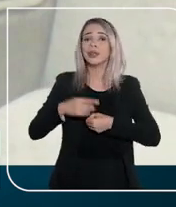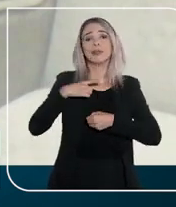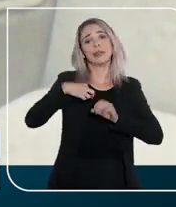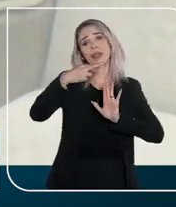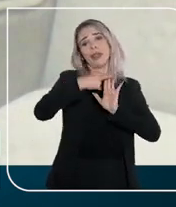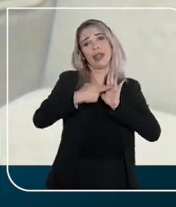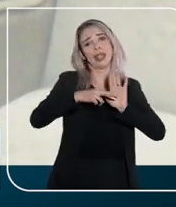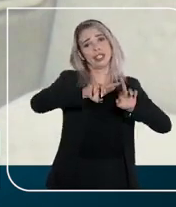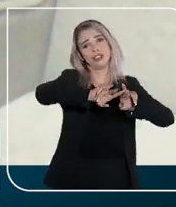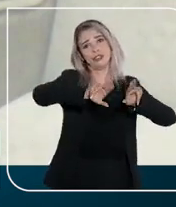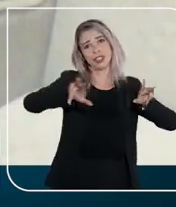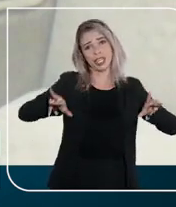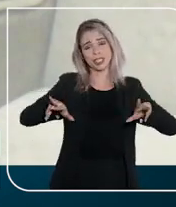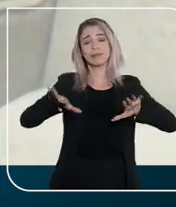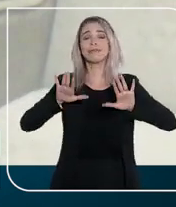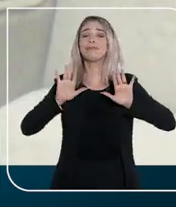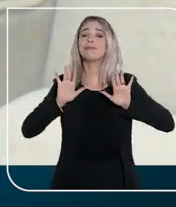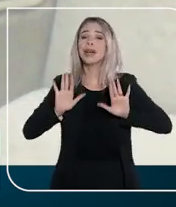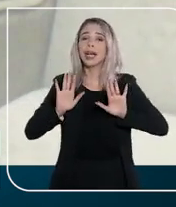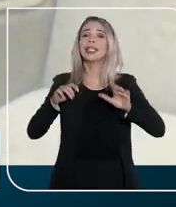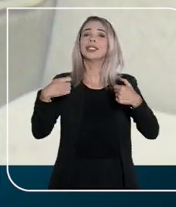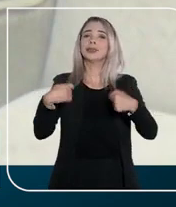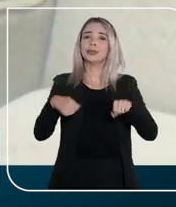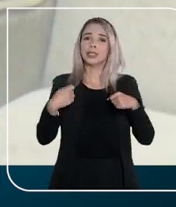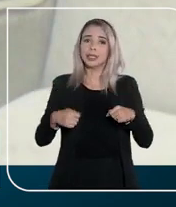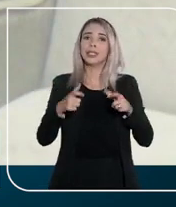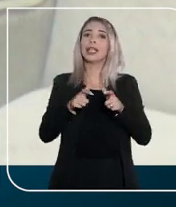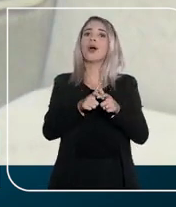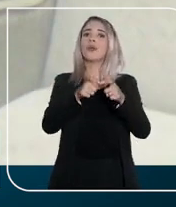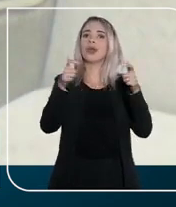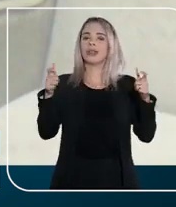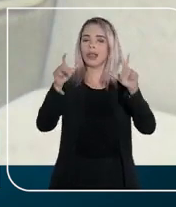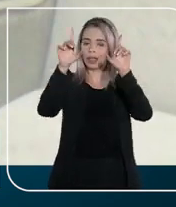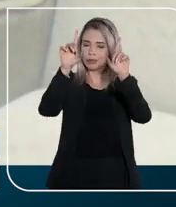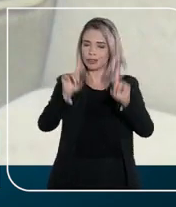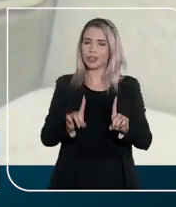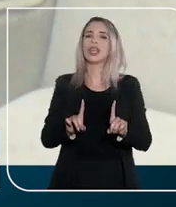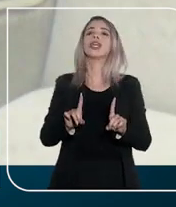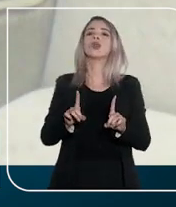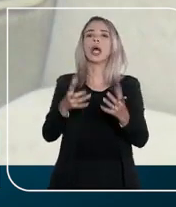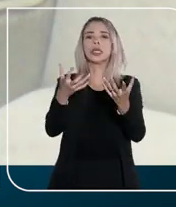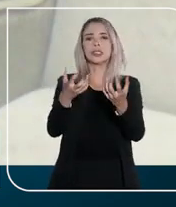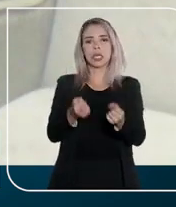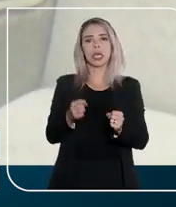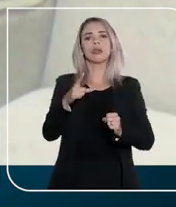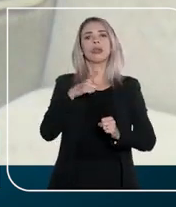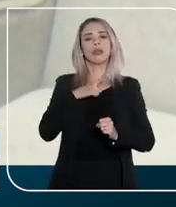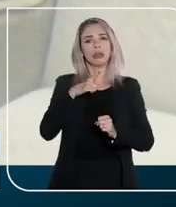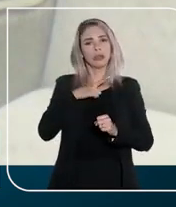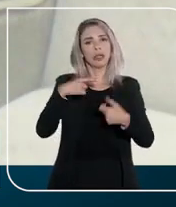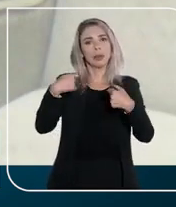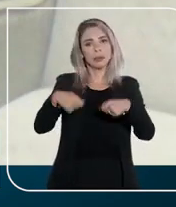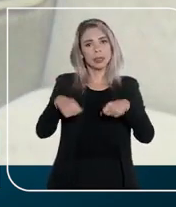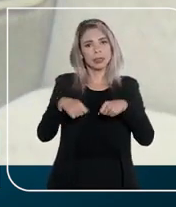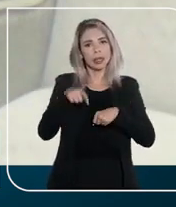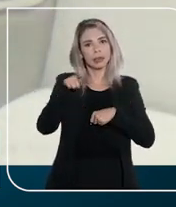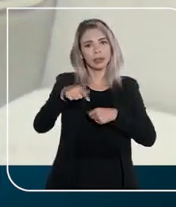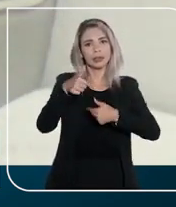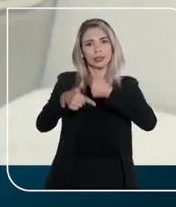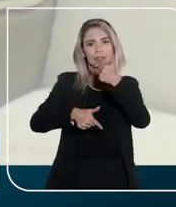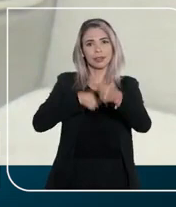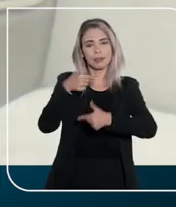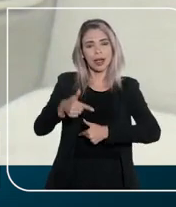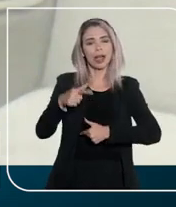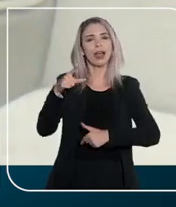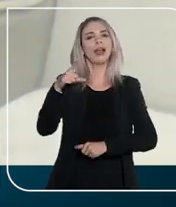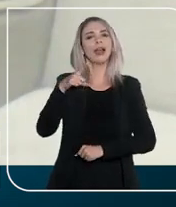mas é importante que haja a ampliação desse direito, do reconhecimento dessa necessidade de atuação do Estado